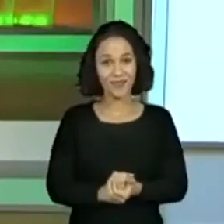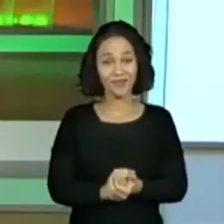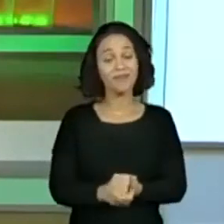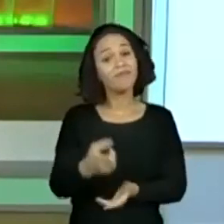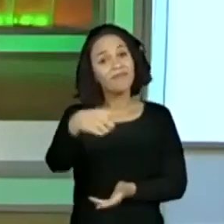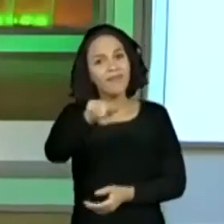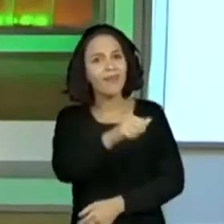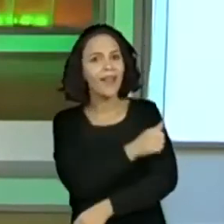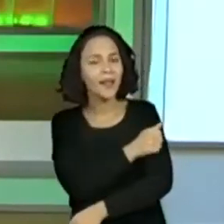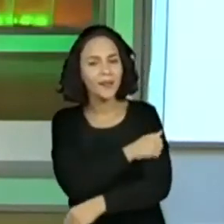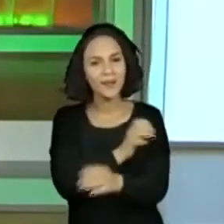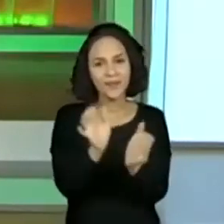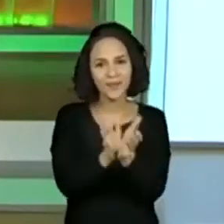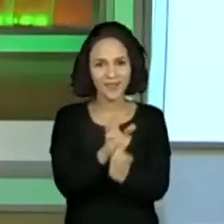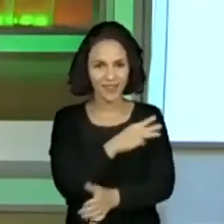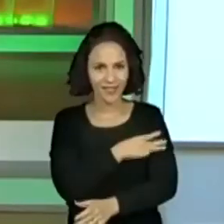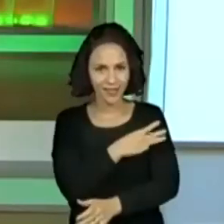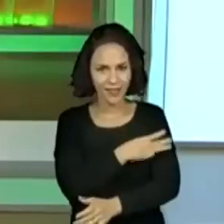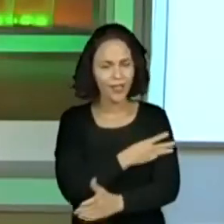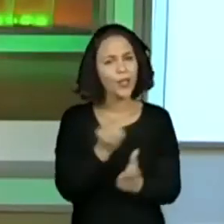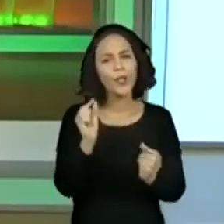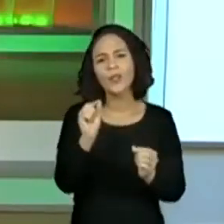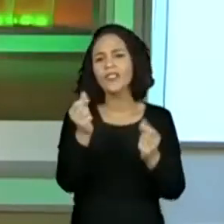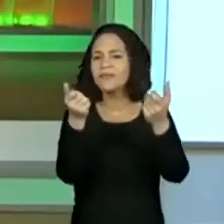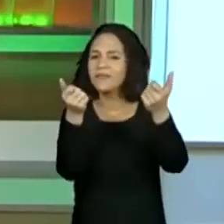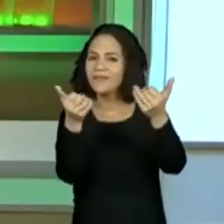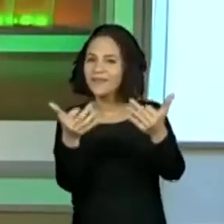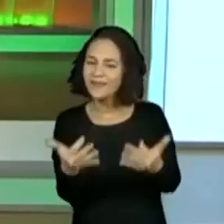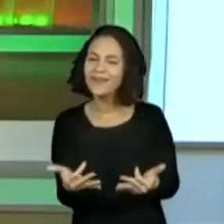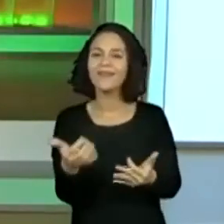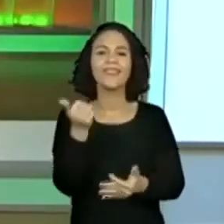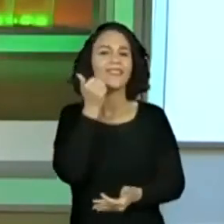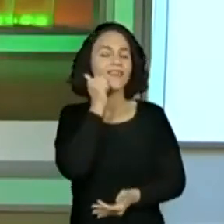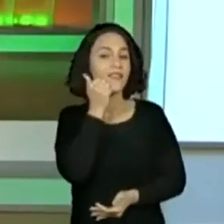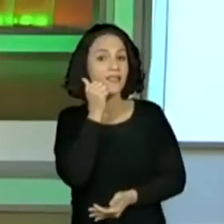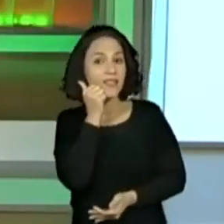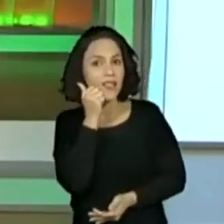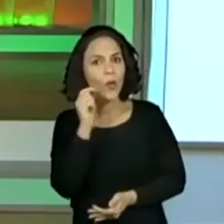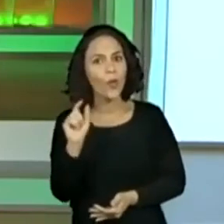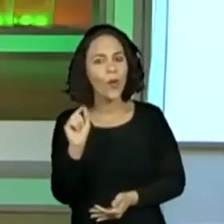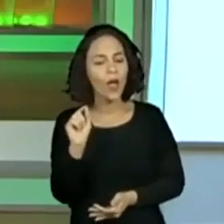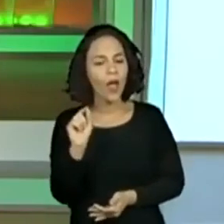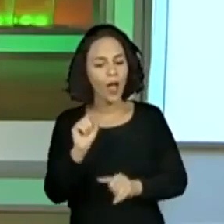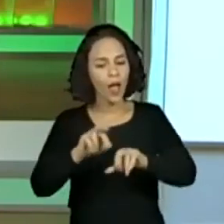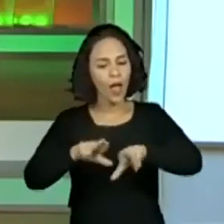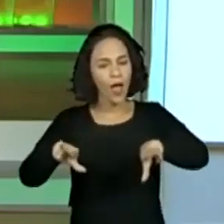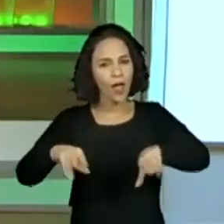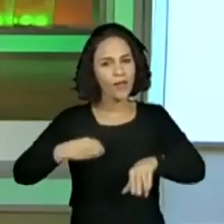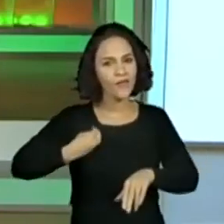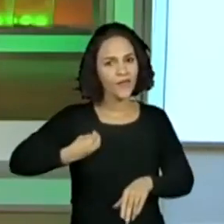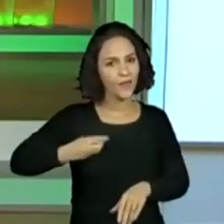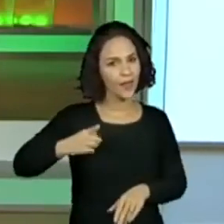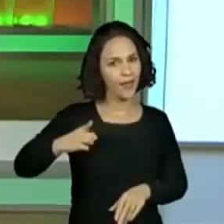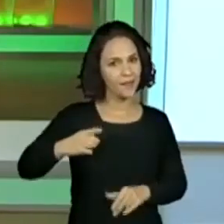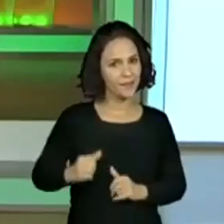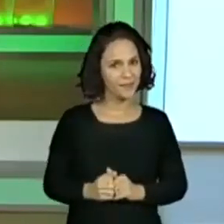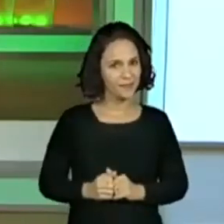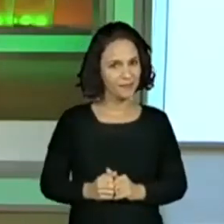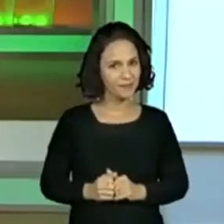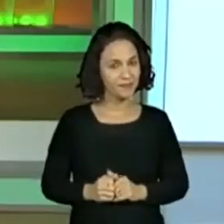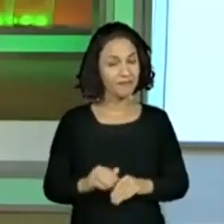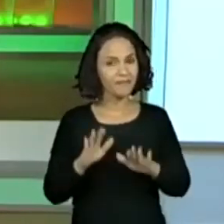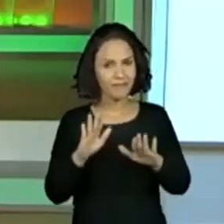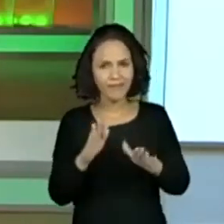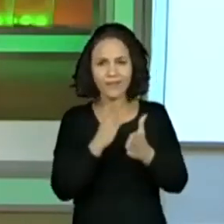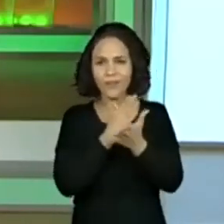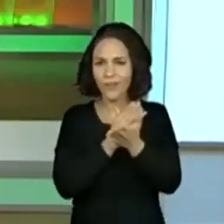do terceiro ano, vamos falar hoje, nessa aula de ciências, sobre seres vivos. E antes de